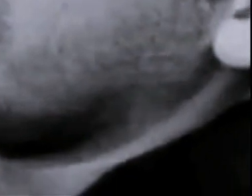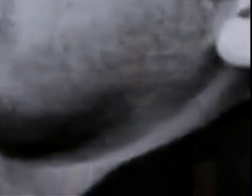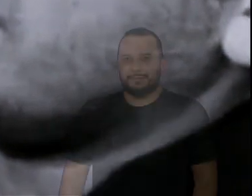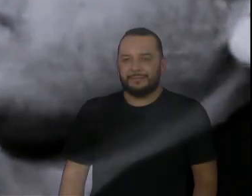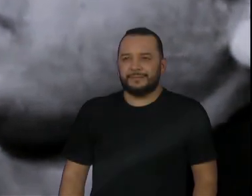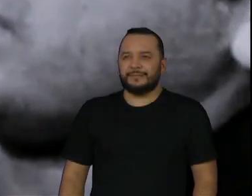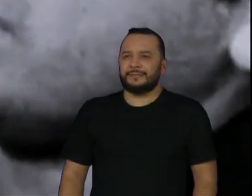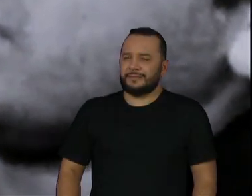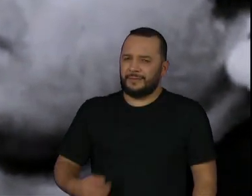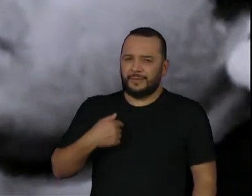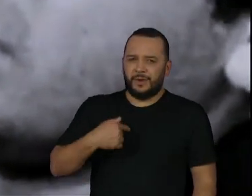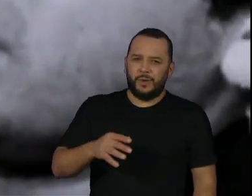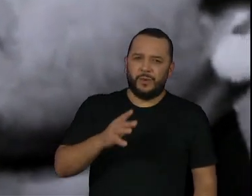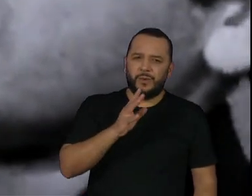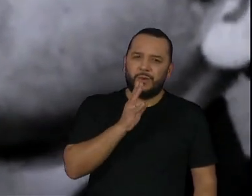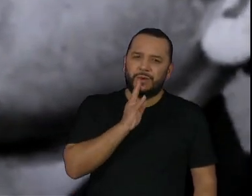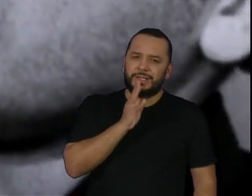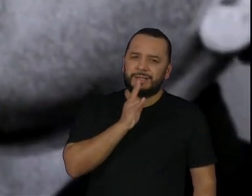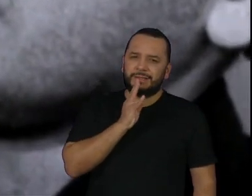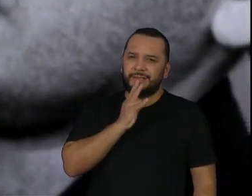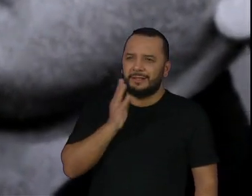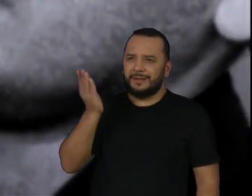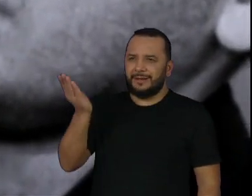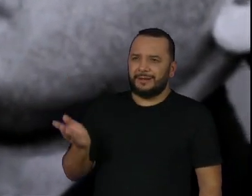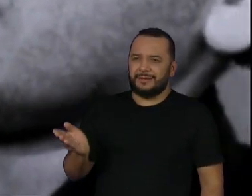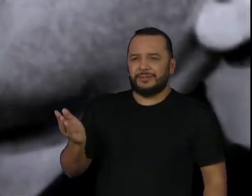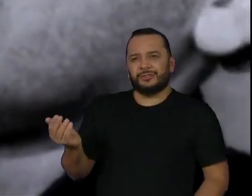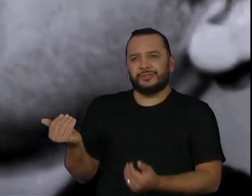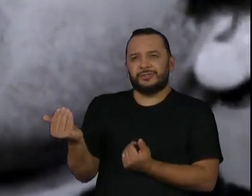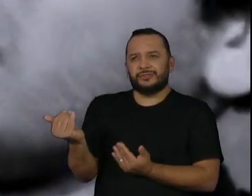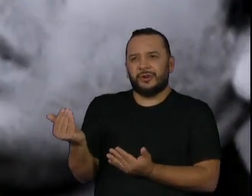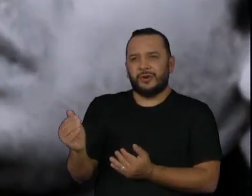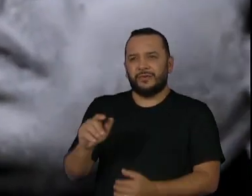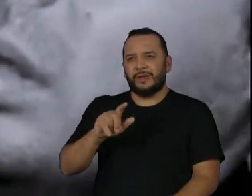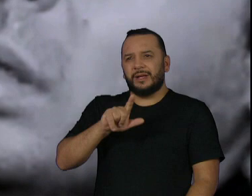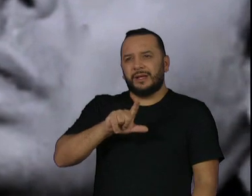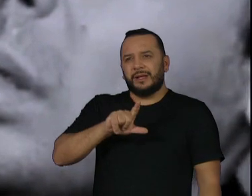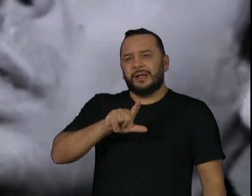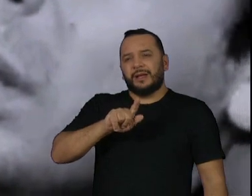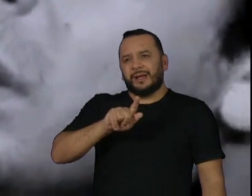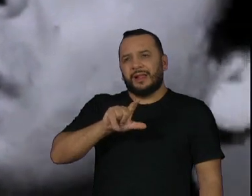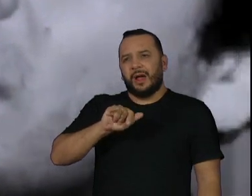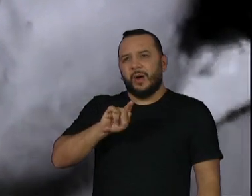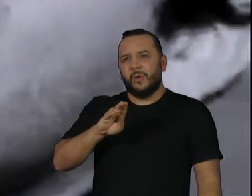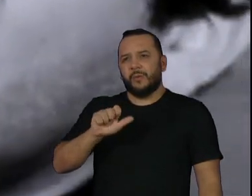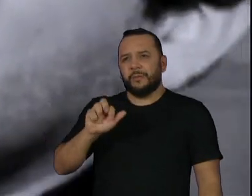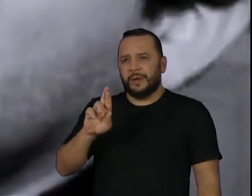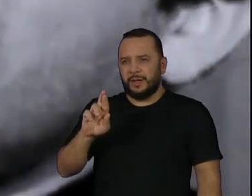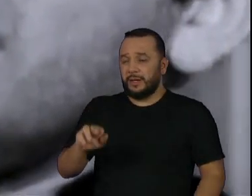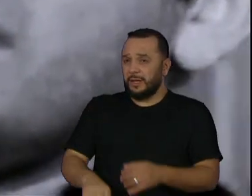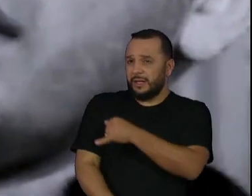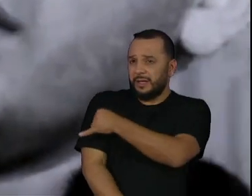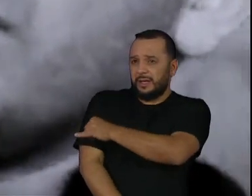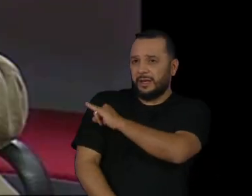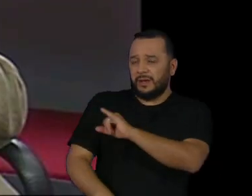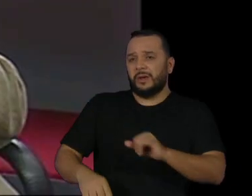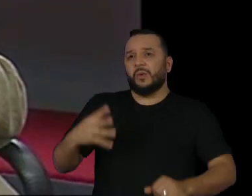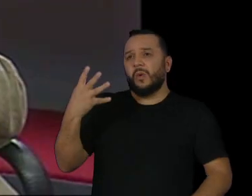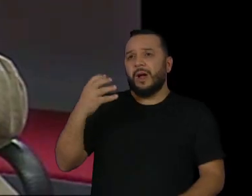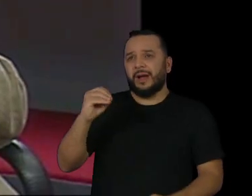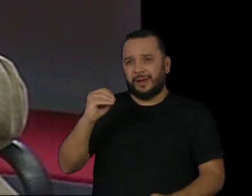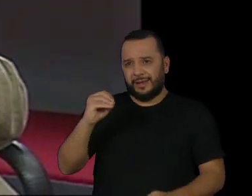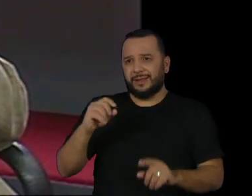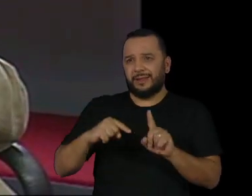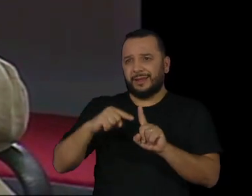Eu conheci o Glauber, ele era bem jovem, eu fui com o filme Rio 40 Graus para a Bahia, que estava proibido pelo chefe de